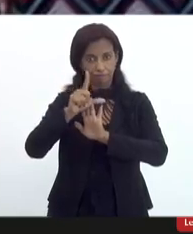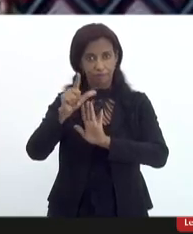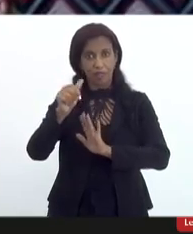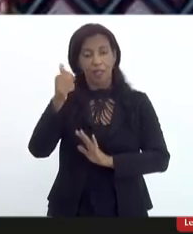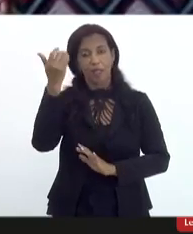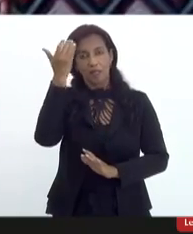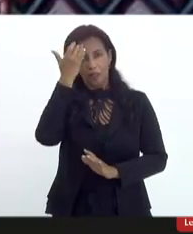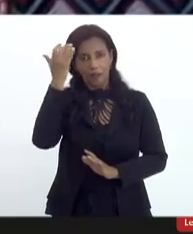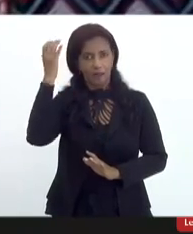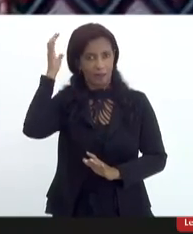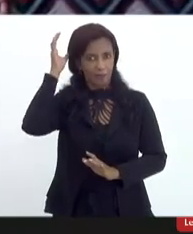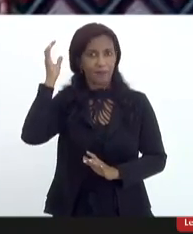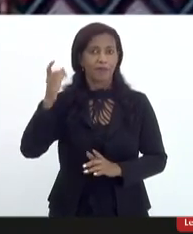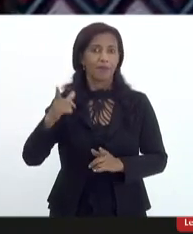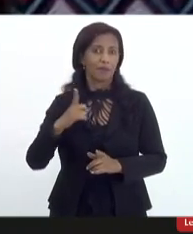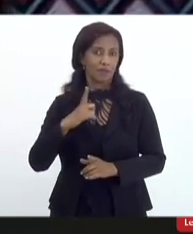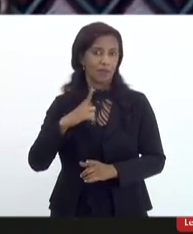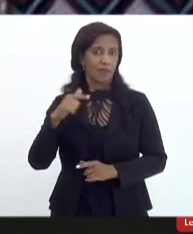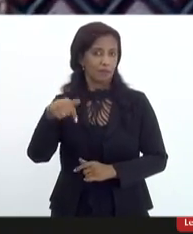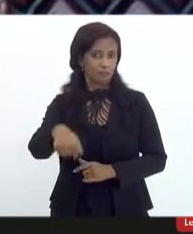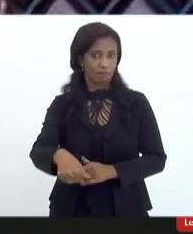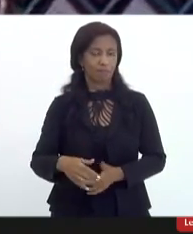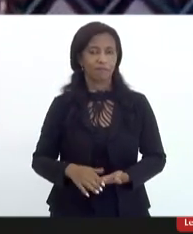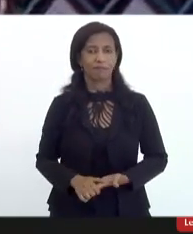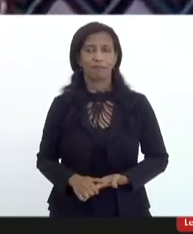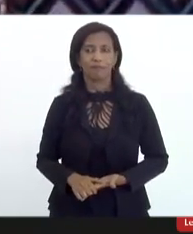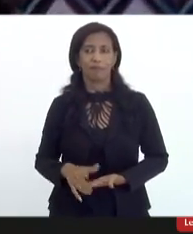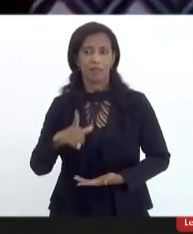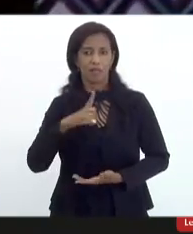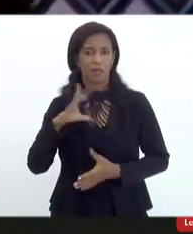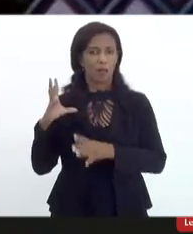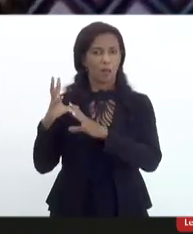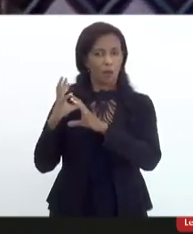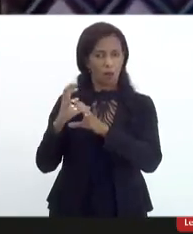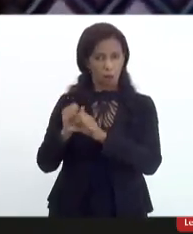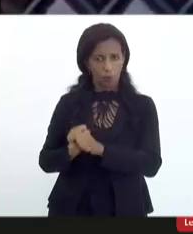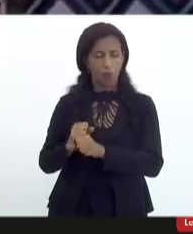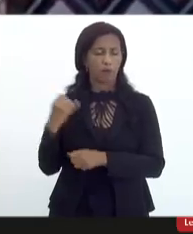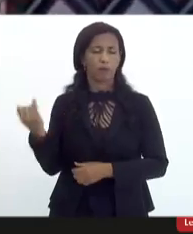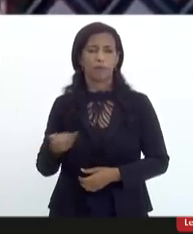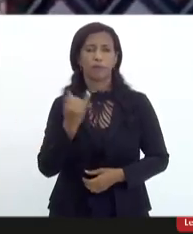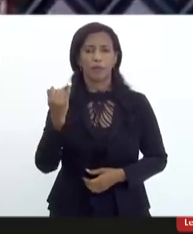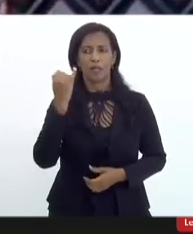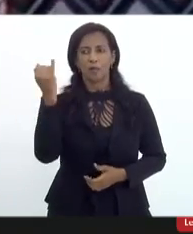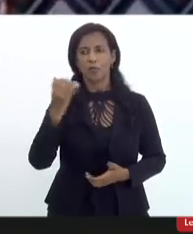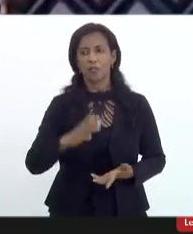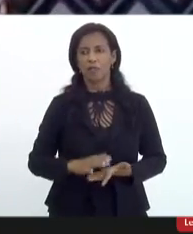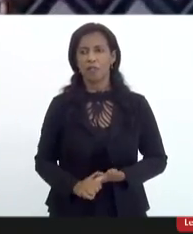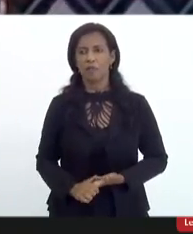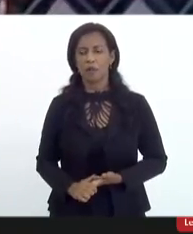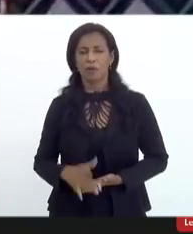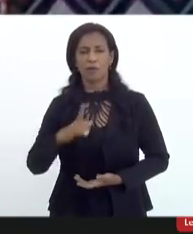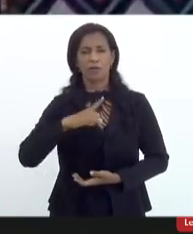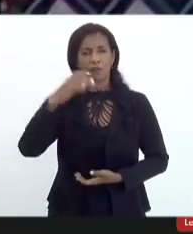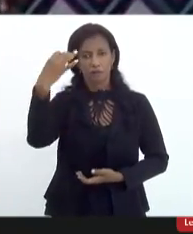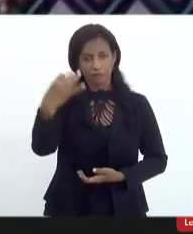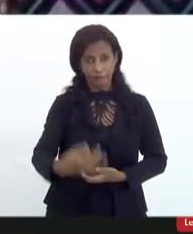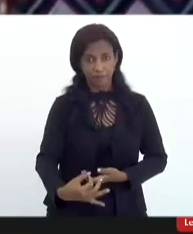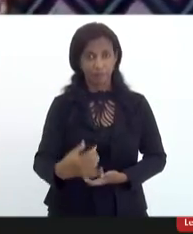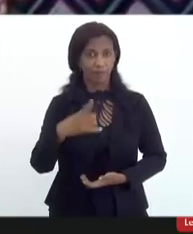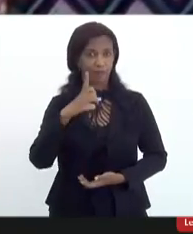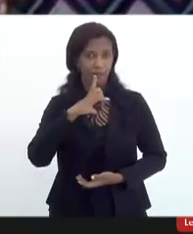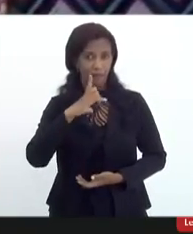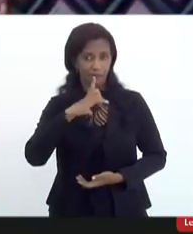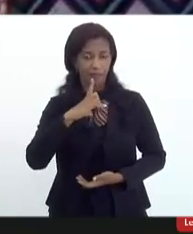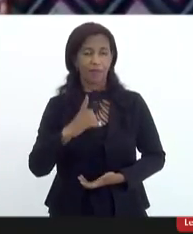acadêmicas. Nós trouxemos até aqui, temos acumulado um arcabouço importante que vai, com certeza, constar,